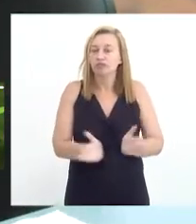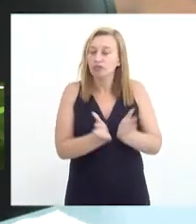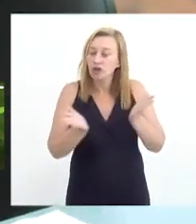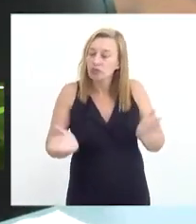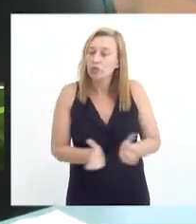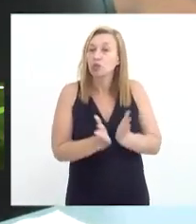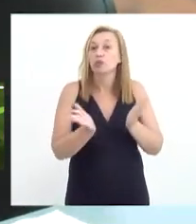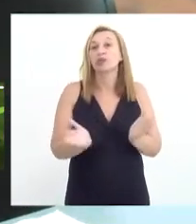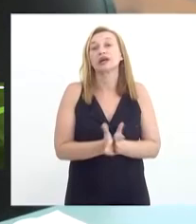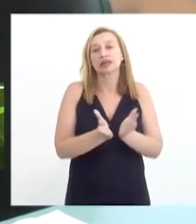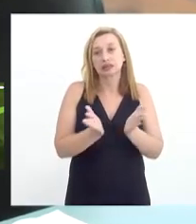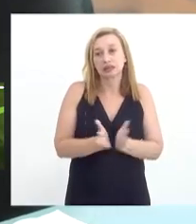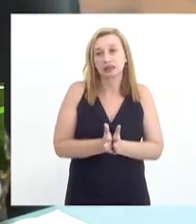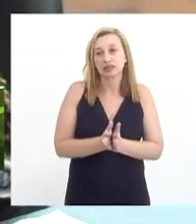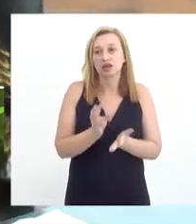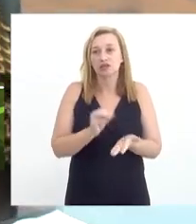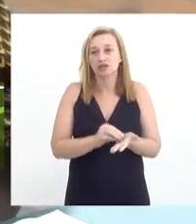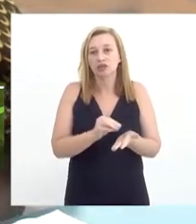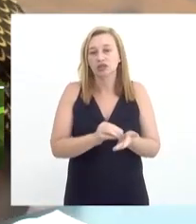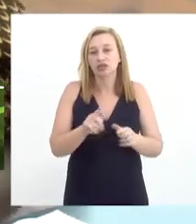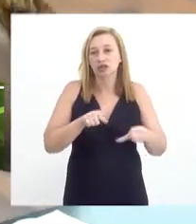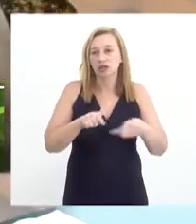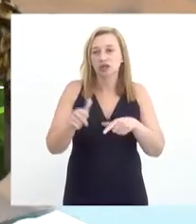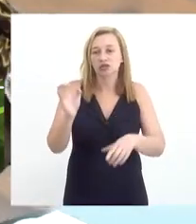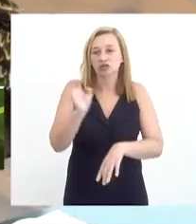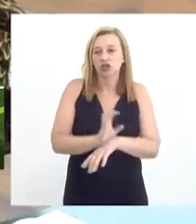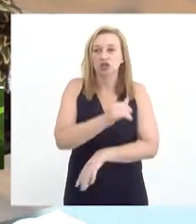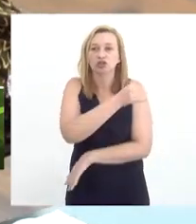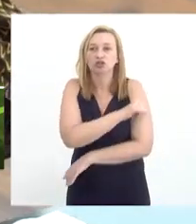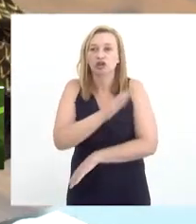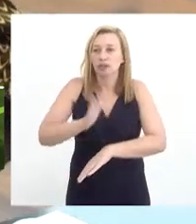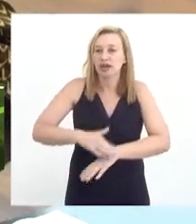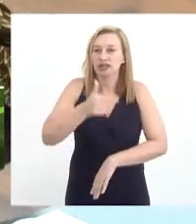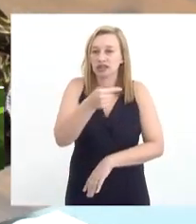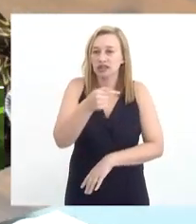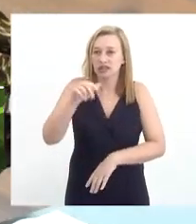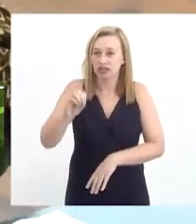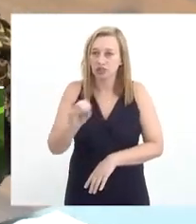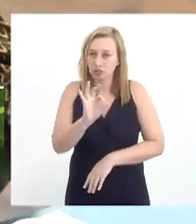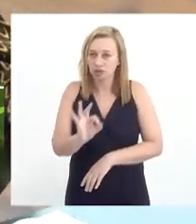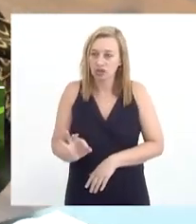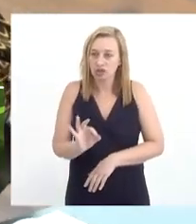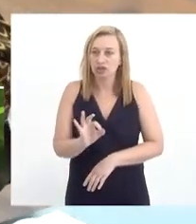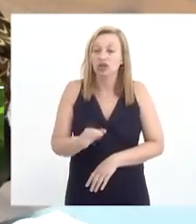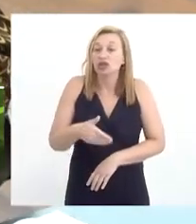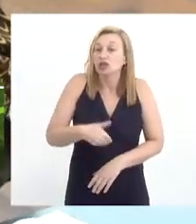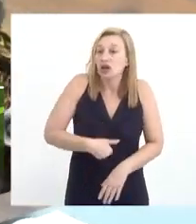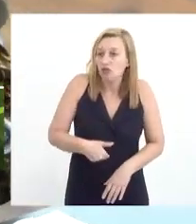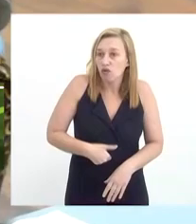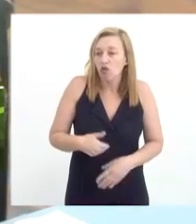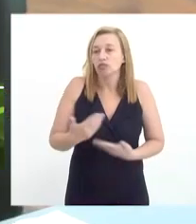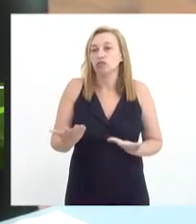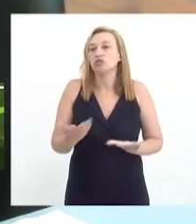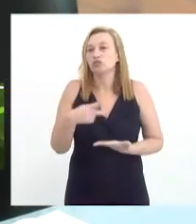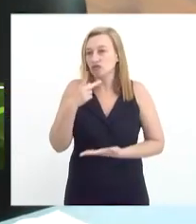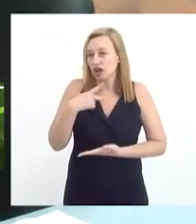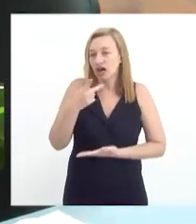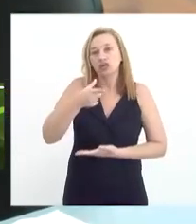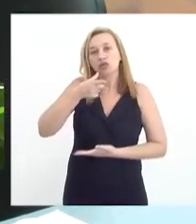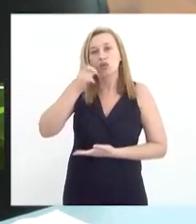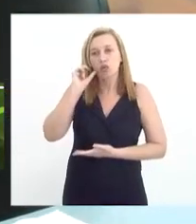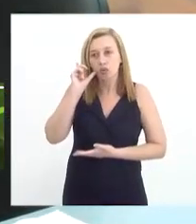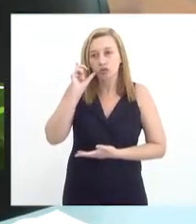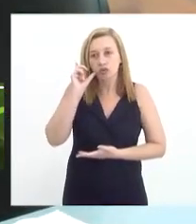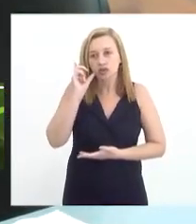pobreza Do desemprego No estado do Rio de Janeiro De mais de 70% Da fome extrema Como retratada Ontem